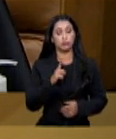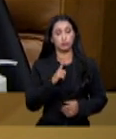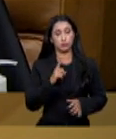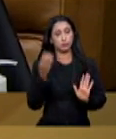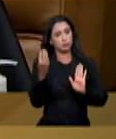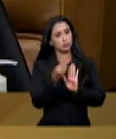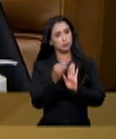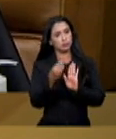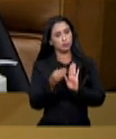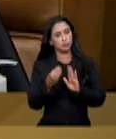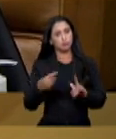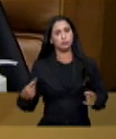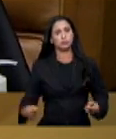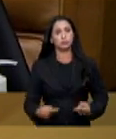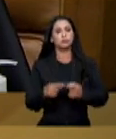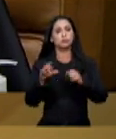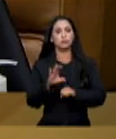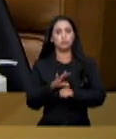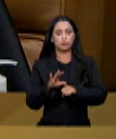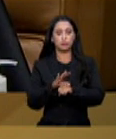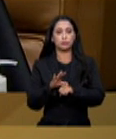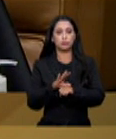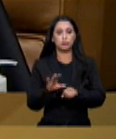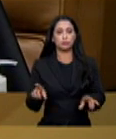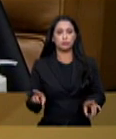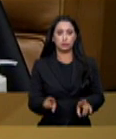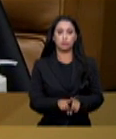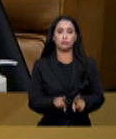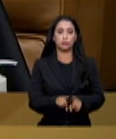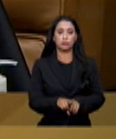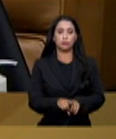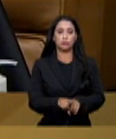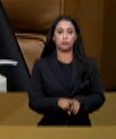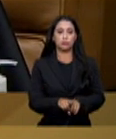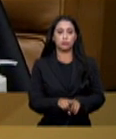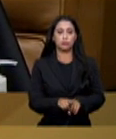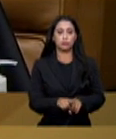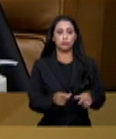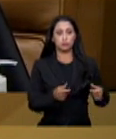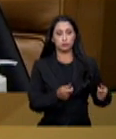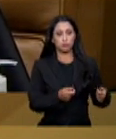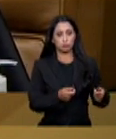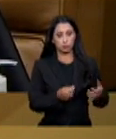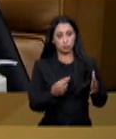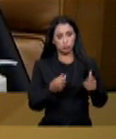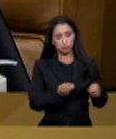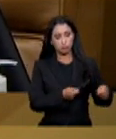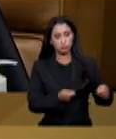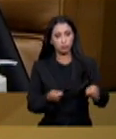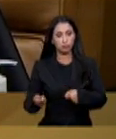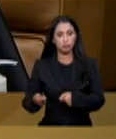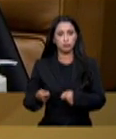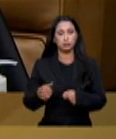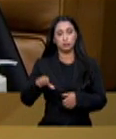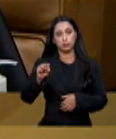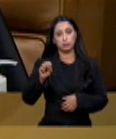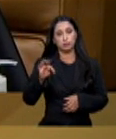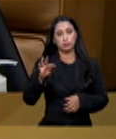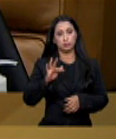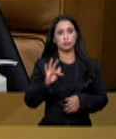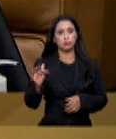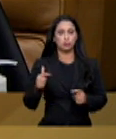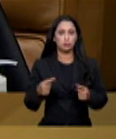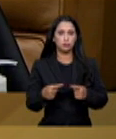desses dispositivos constitucionais que aqui também estão sendo trazidos à colação para o filtro de